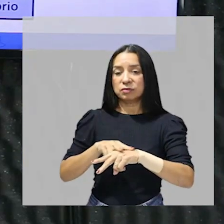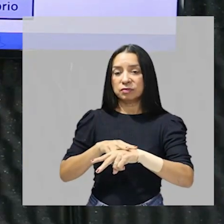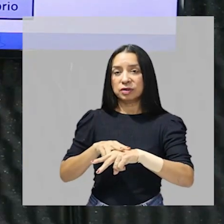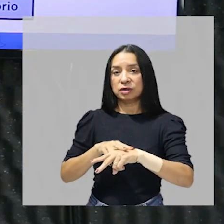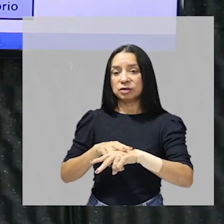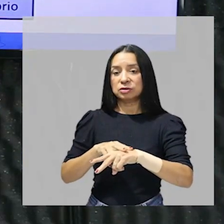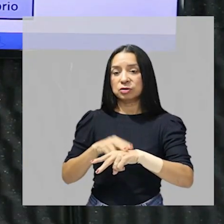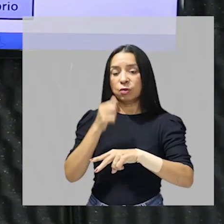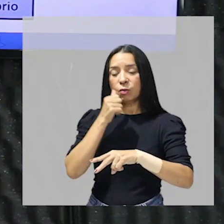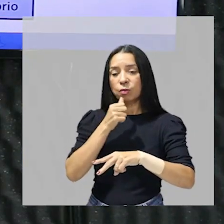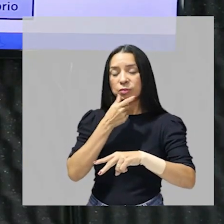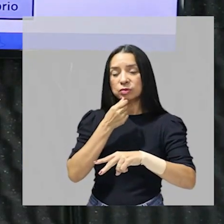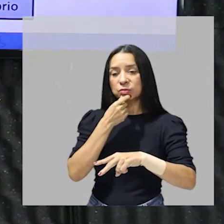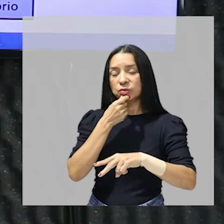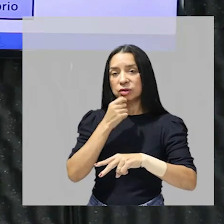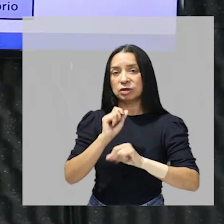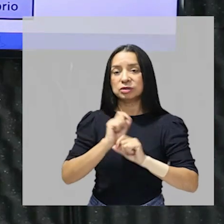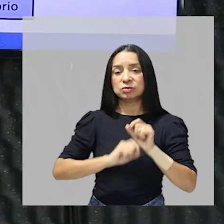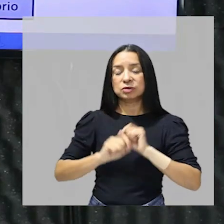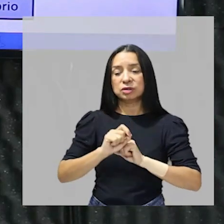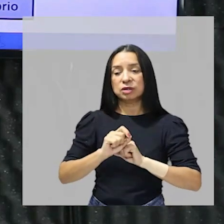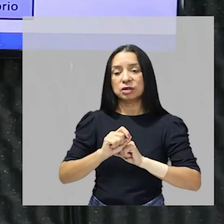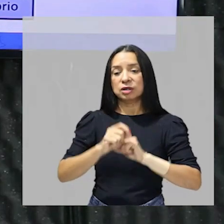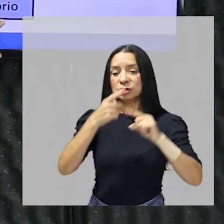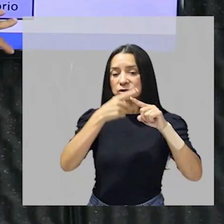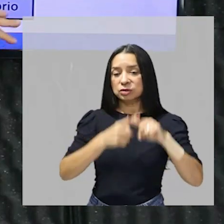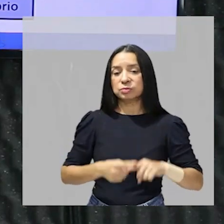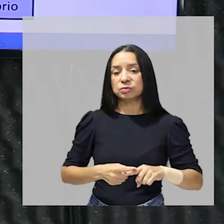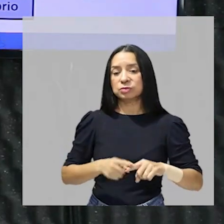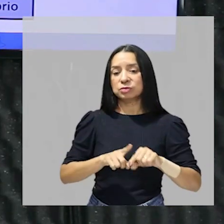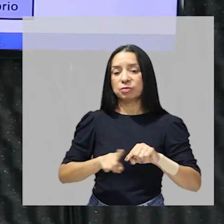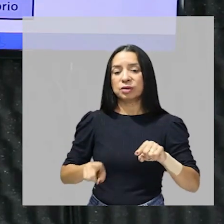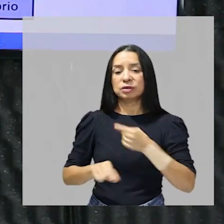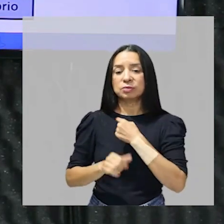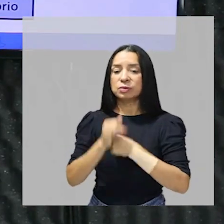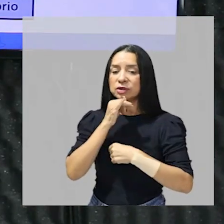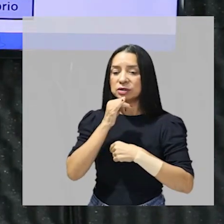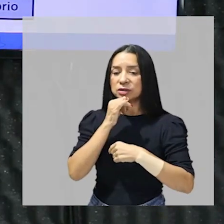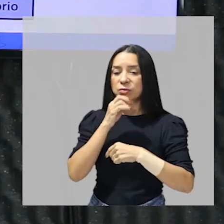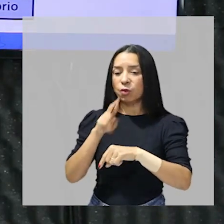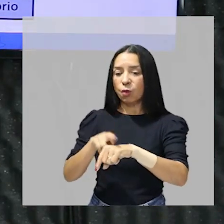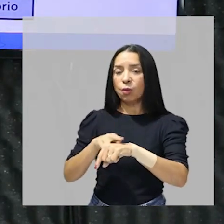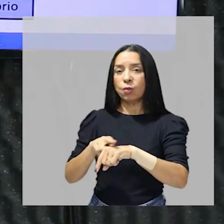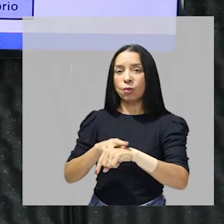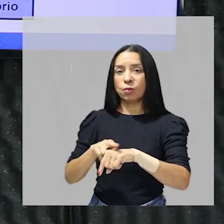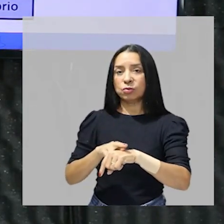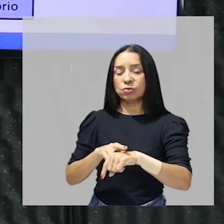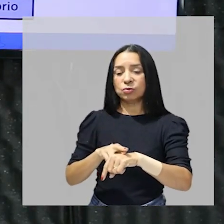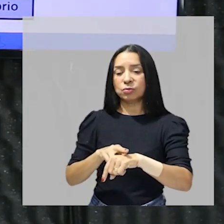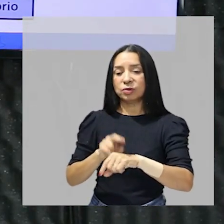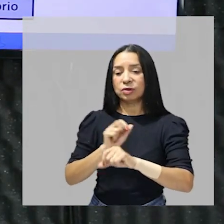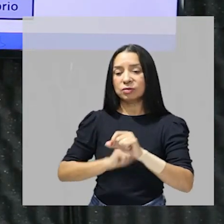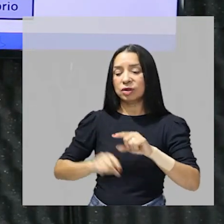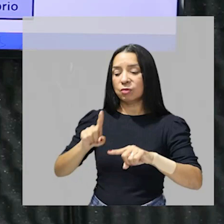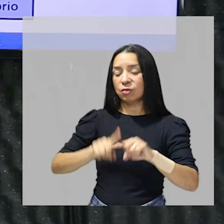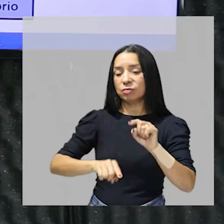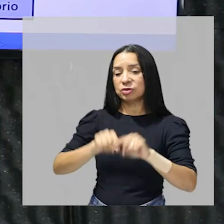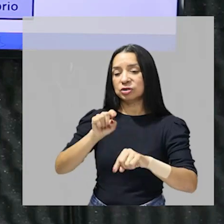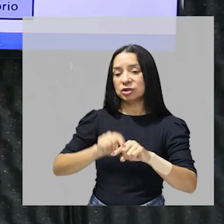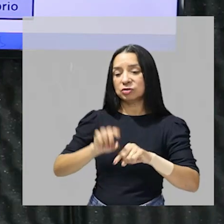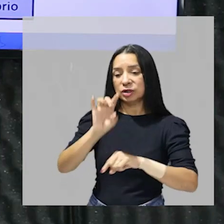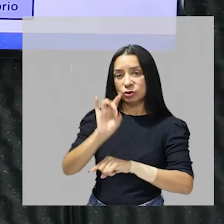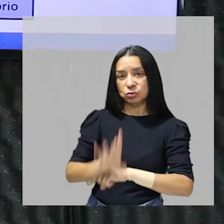disputam. Elas são iguais para eles. Mas a trave de equilíbrio, por exemplo, é um aparelho que ele é